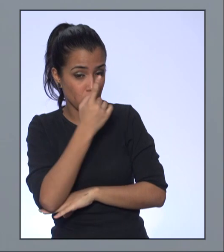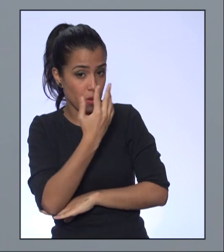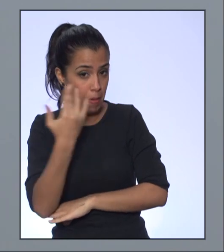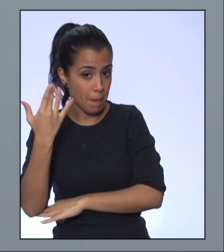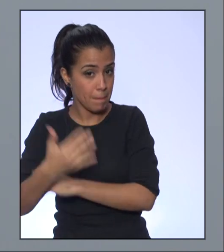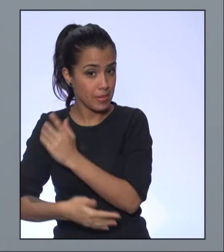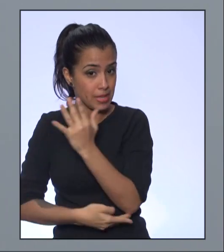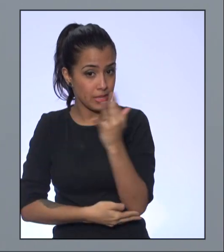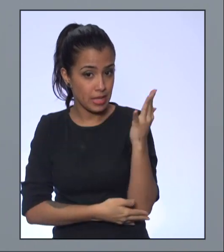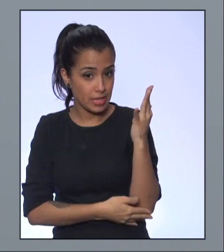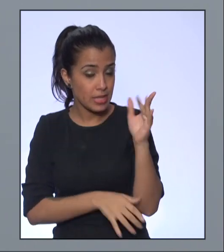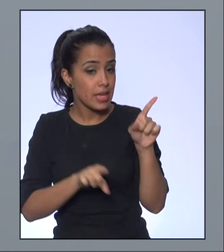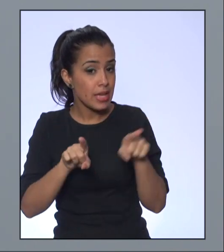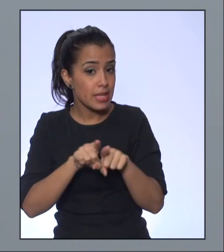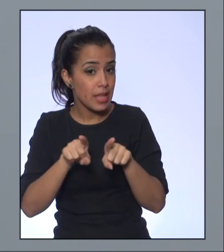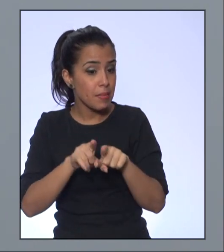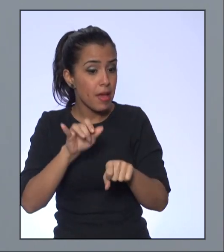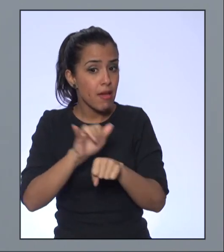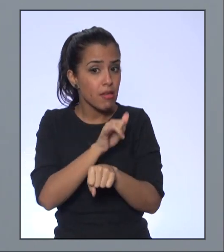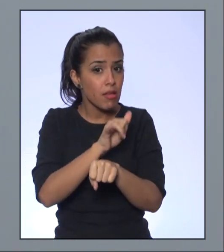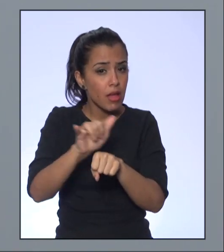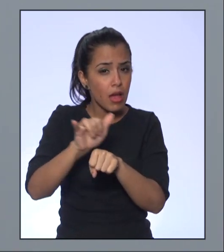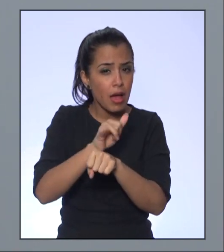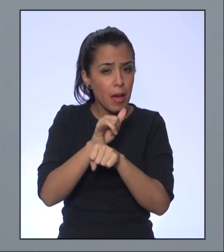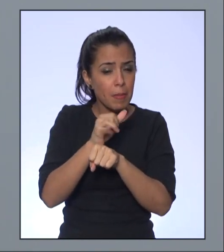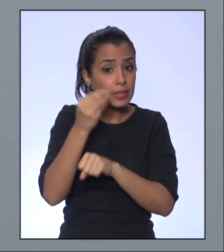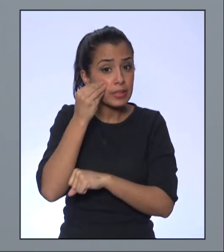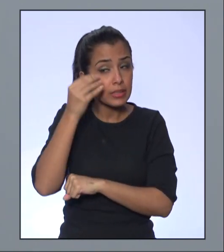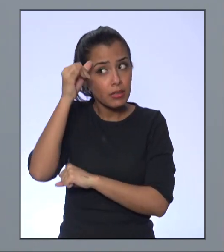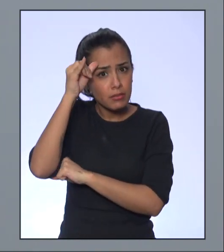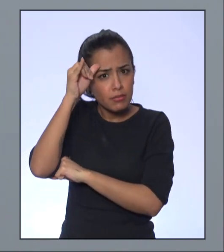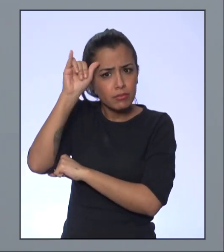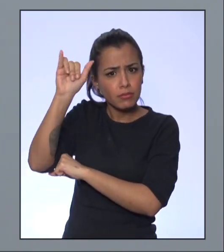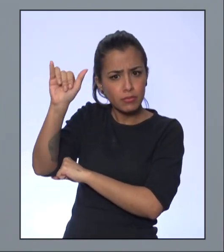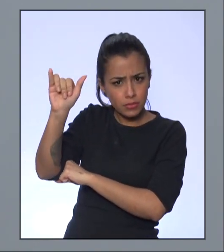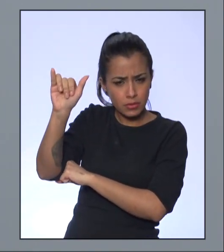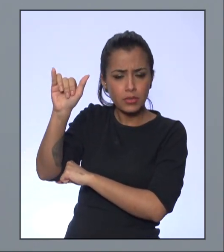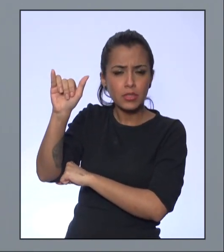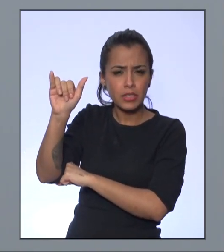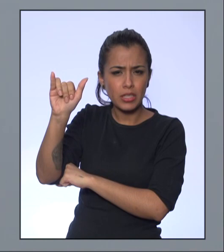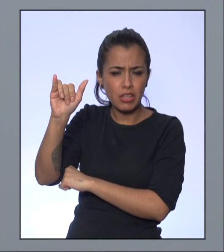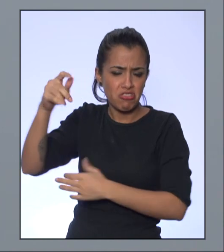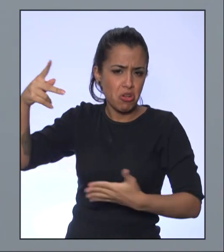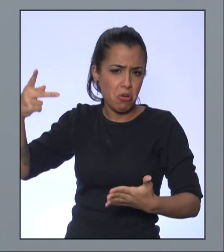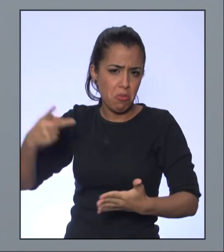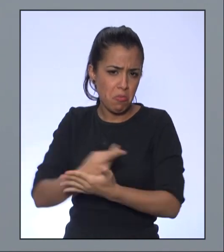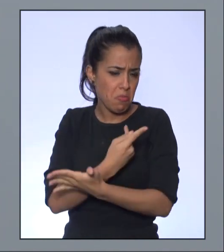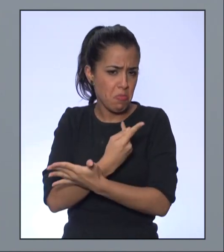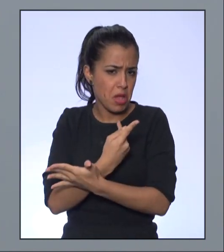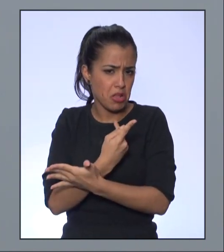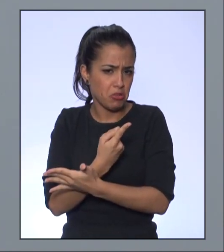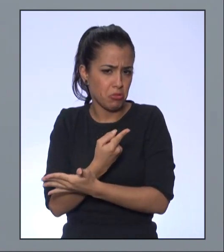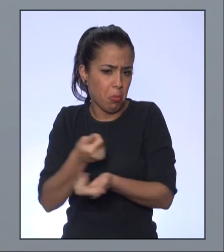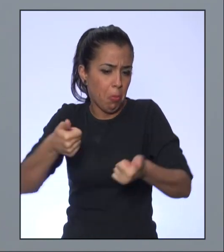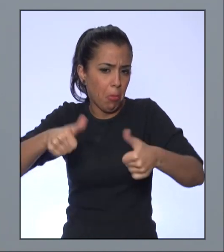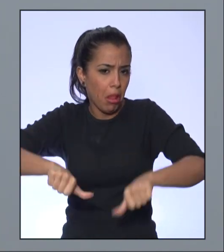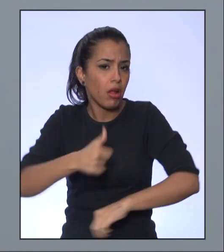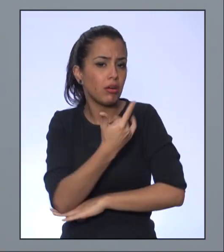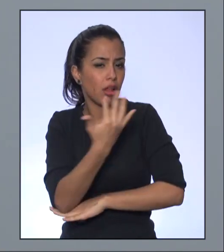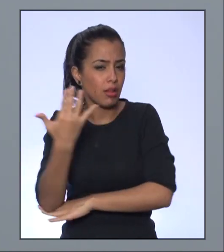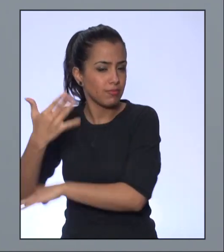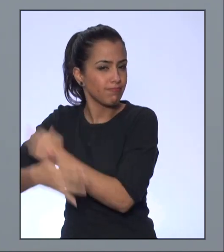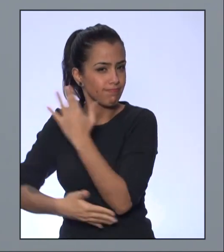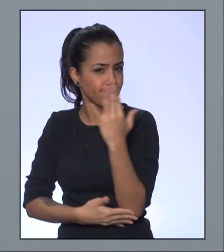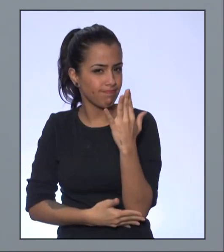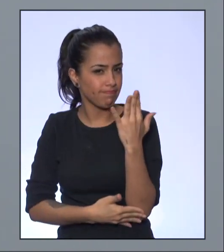também pensar em estratégias de prevenção de desastres naturais. Ou seja, você já parou para